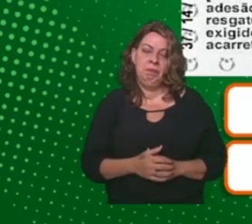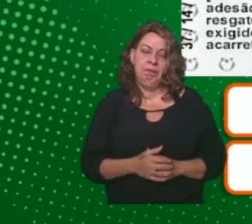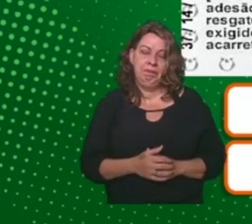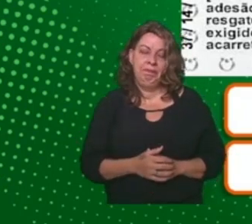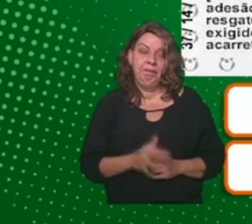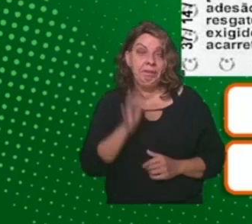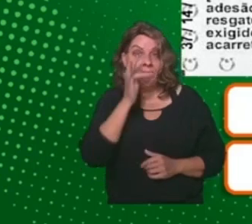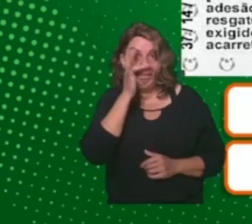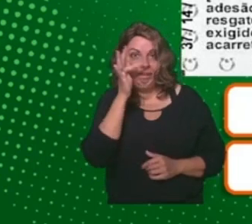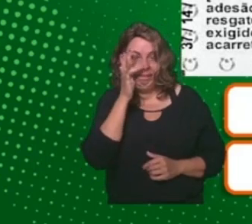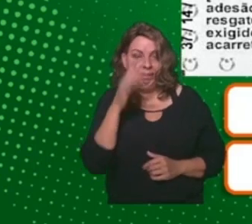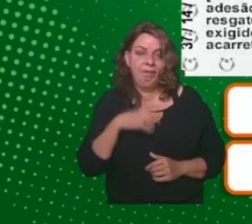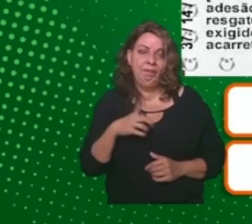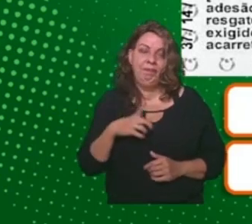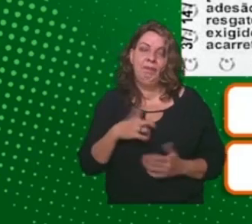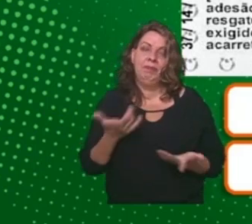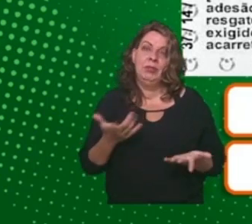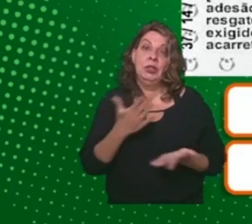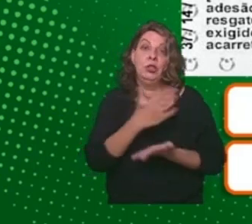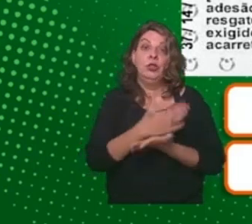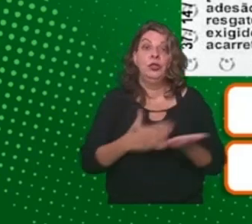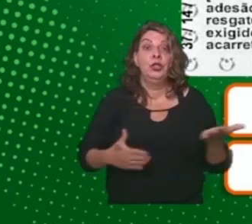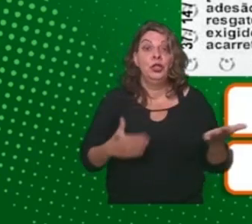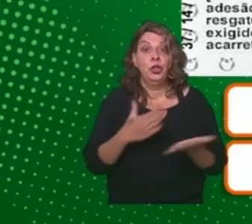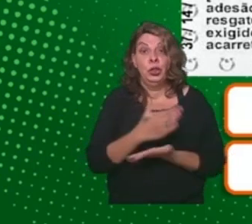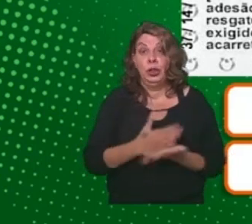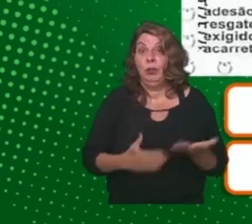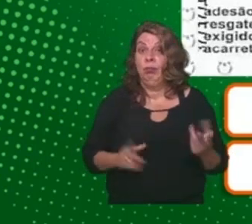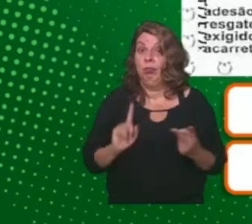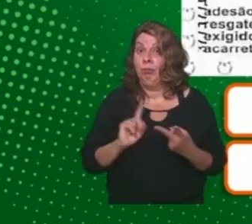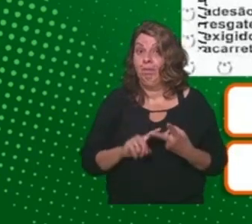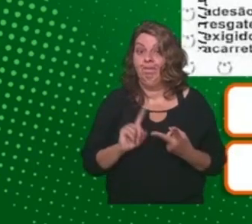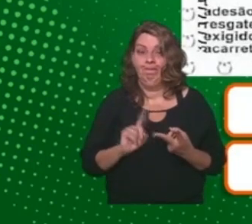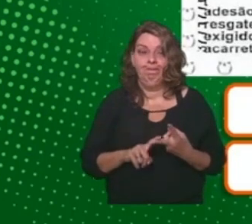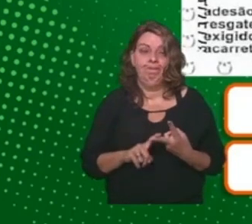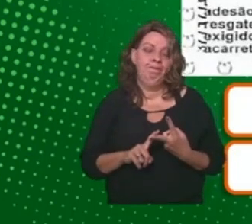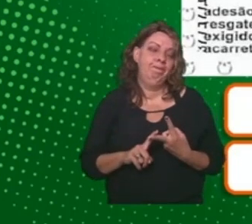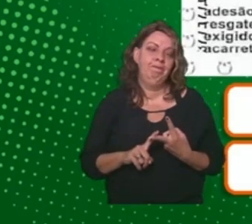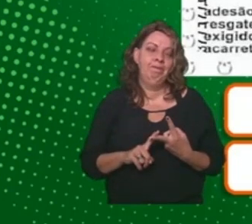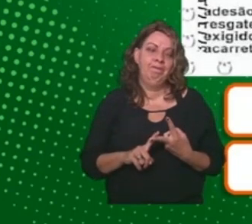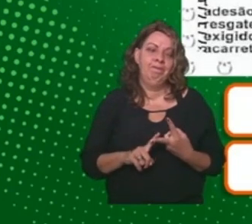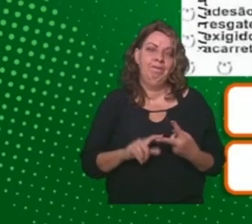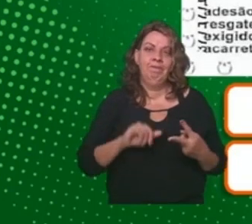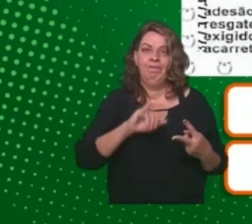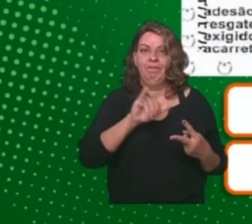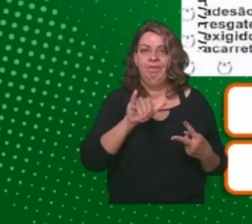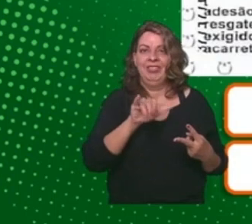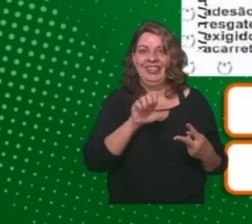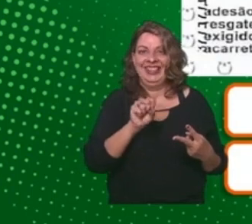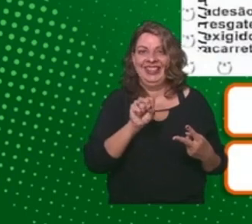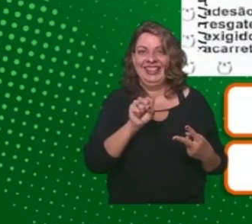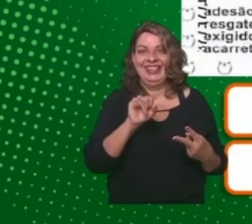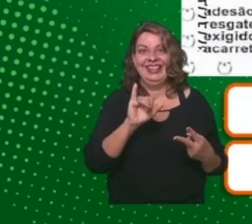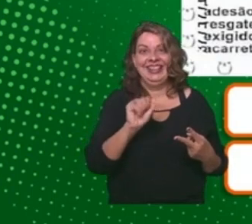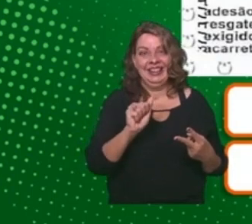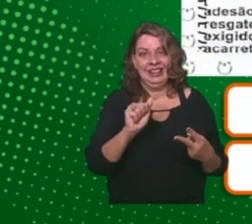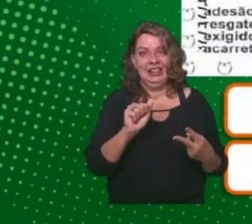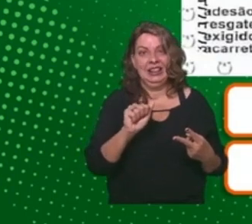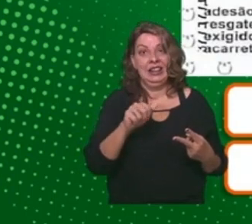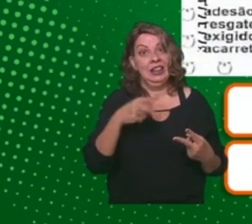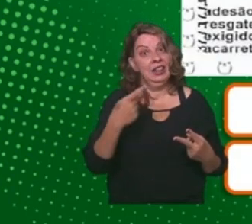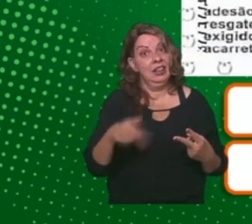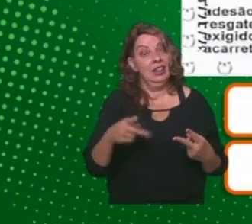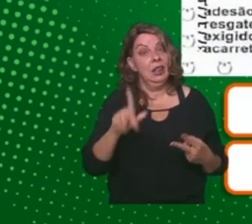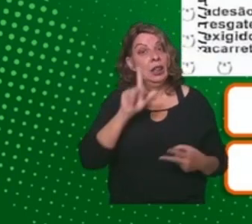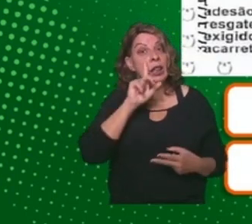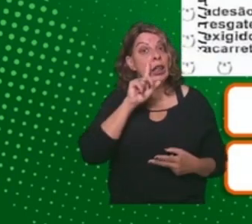Atalaia foi onde ele adquiriu e vai dividir essa Ford Ranger 0km com a Jéssica Carla, moradora também de Aracaju,